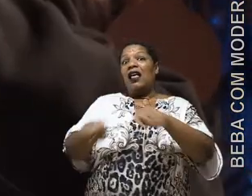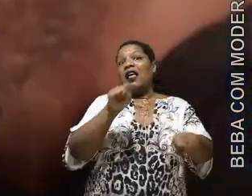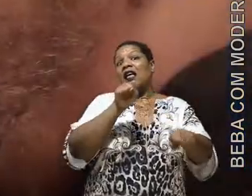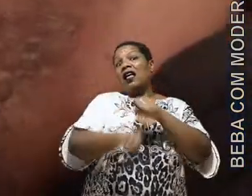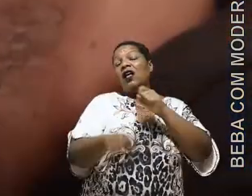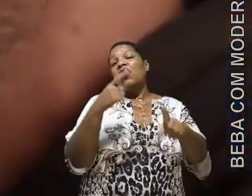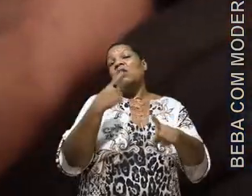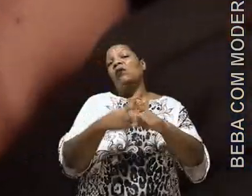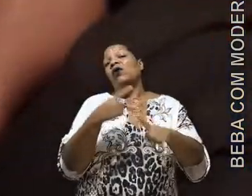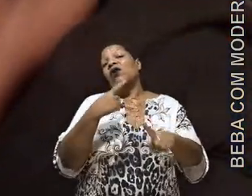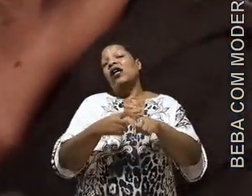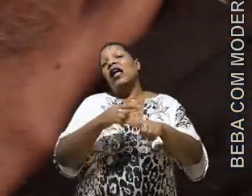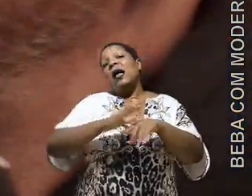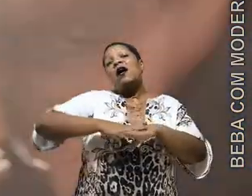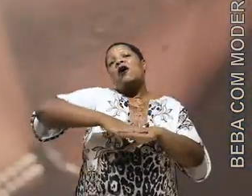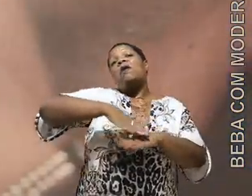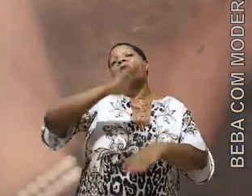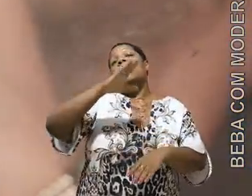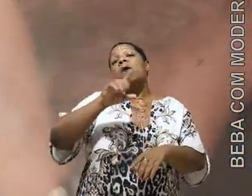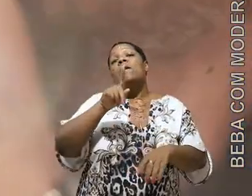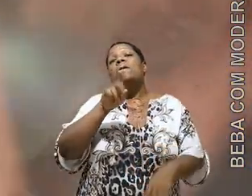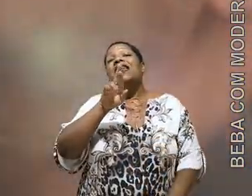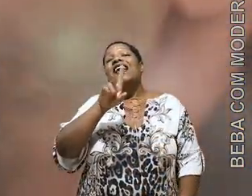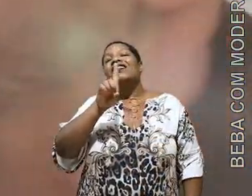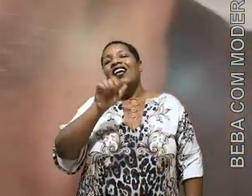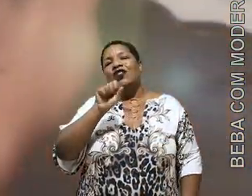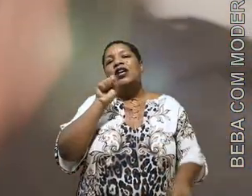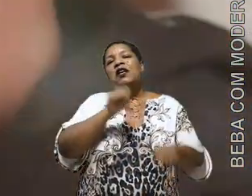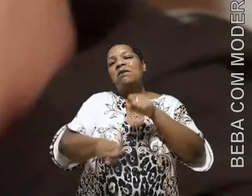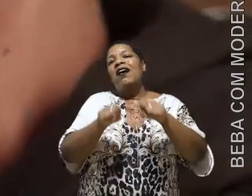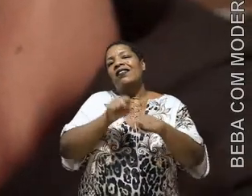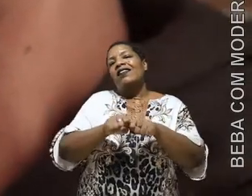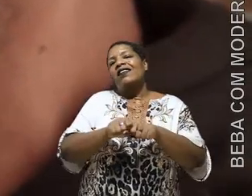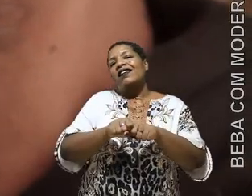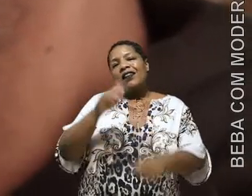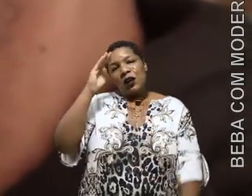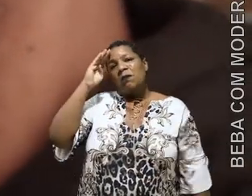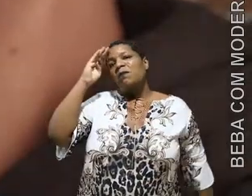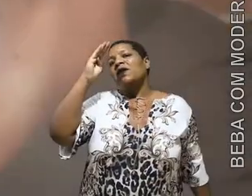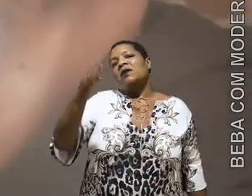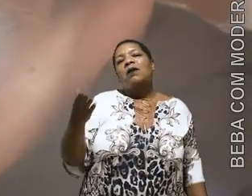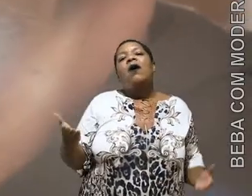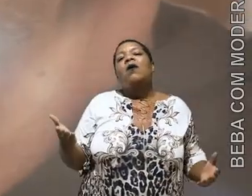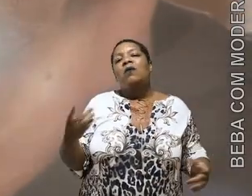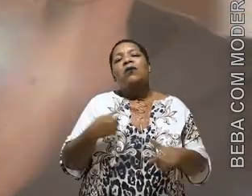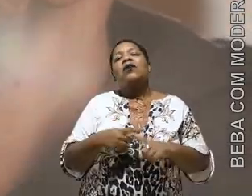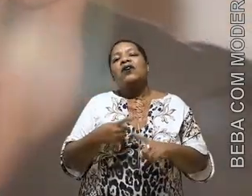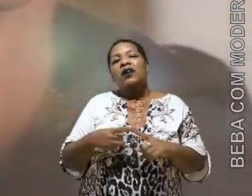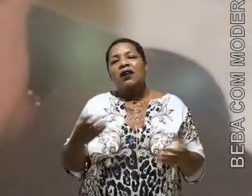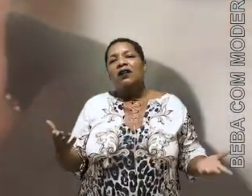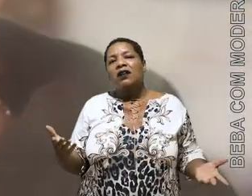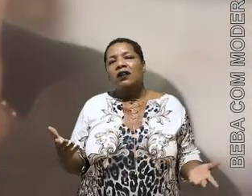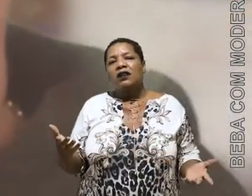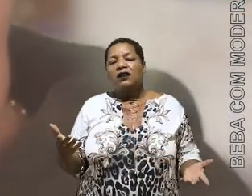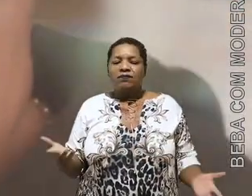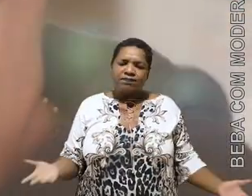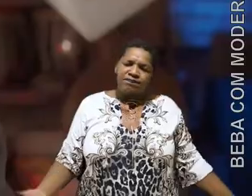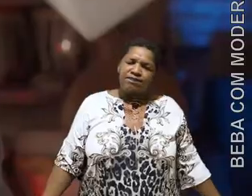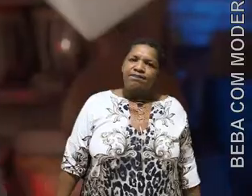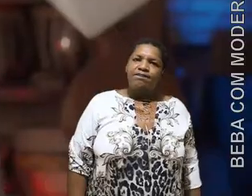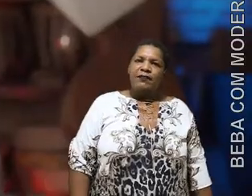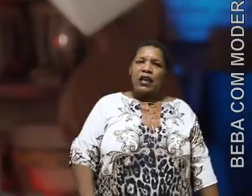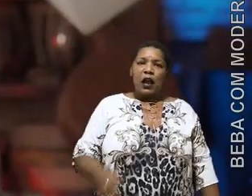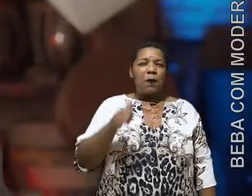quê Porque Presidente predominou O Predador é porque é para dizer